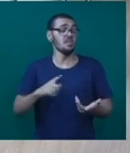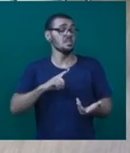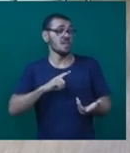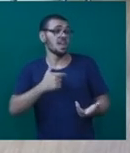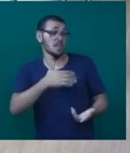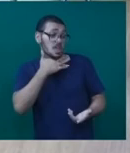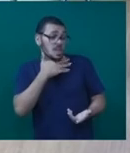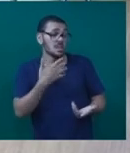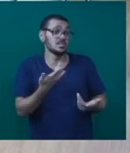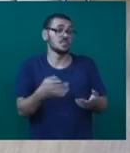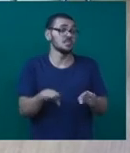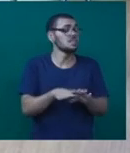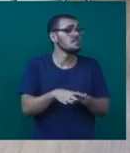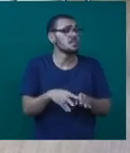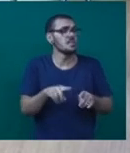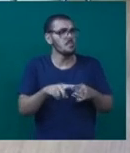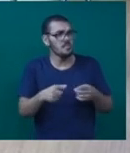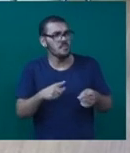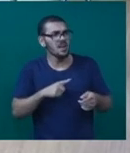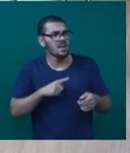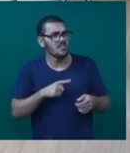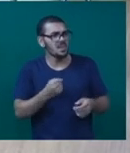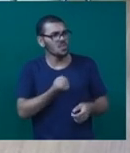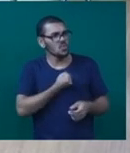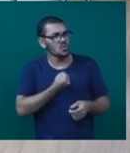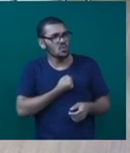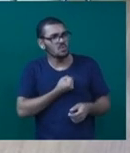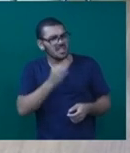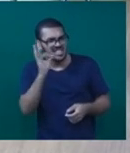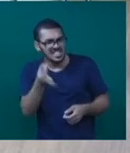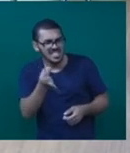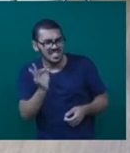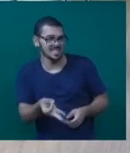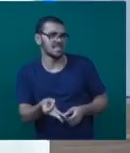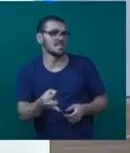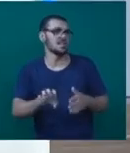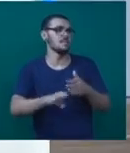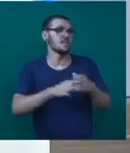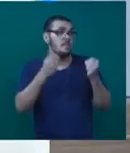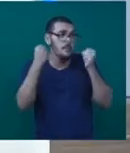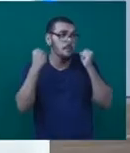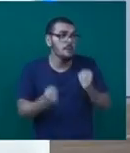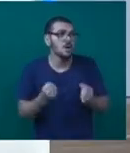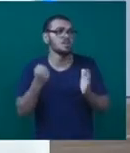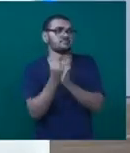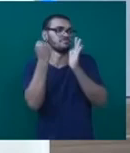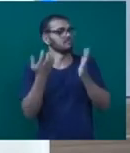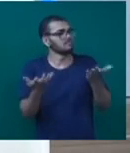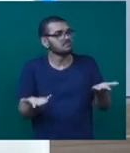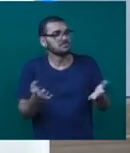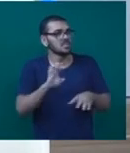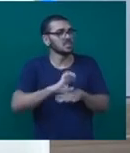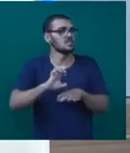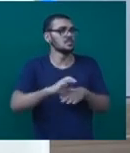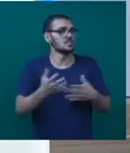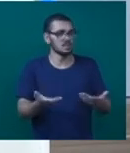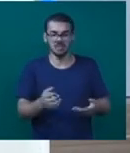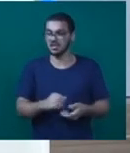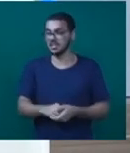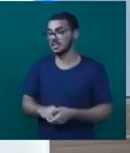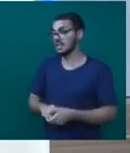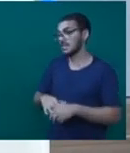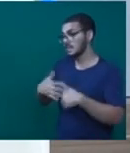também, mas existe número exato que a empresa pode contratar, por exemplo, de estagiário? Sim, dependendo do número